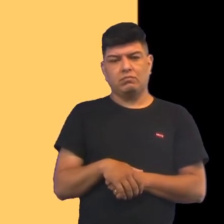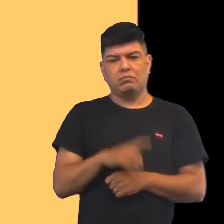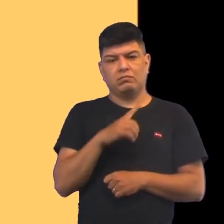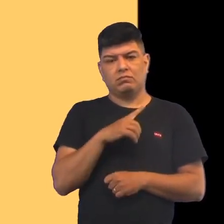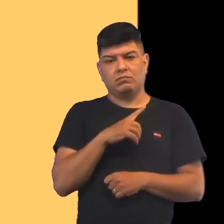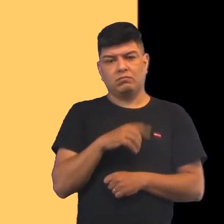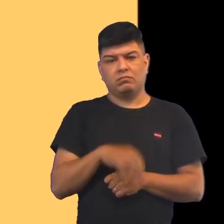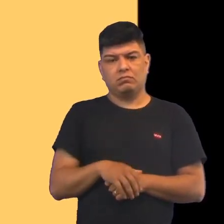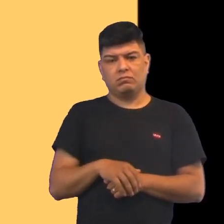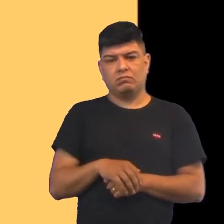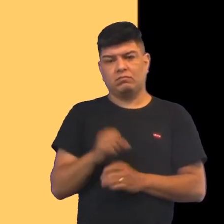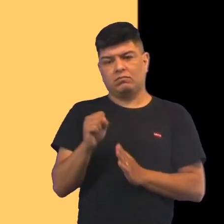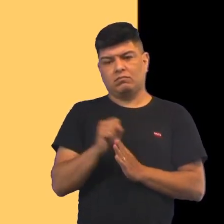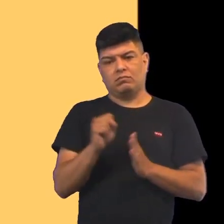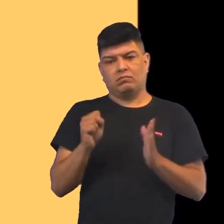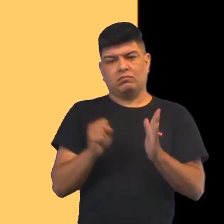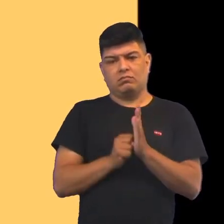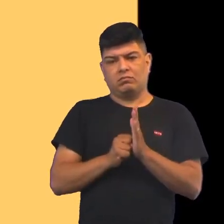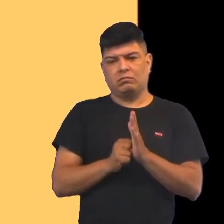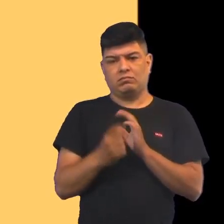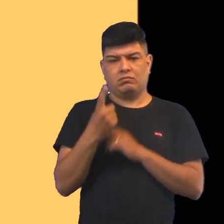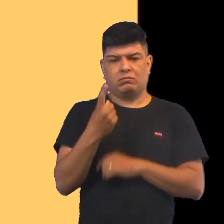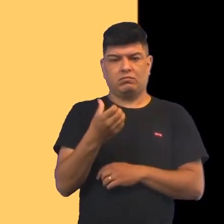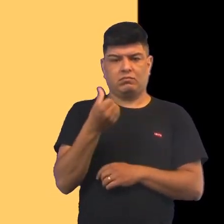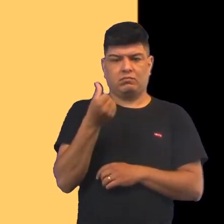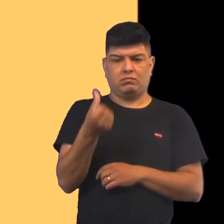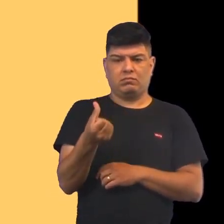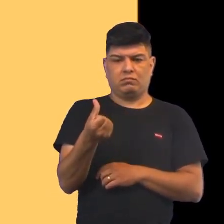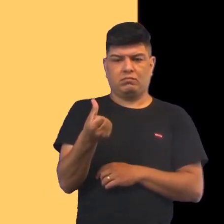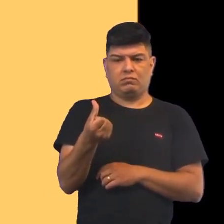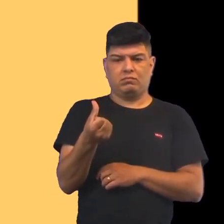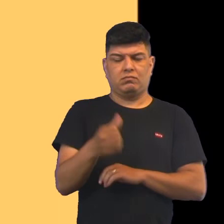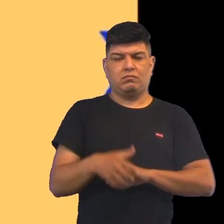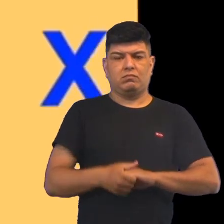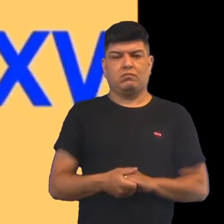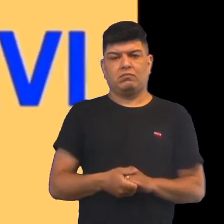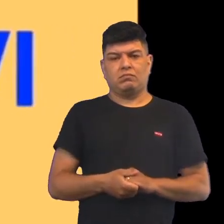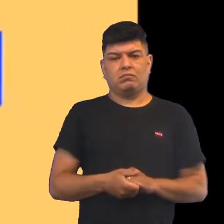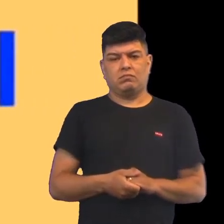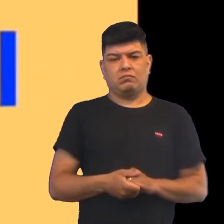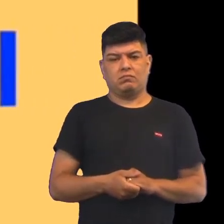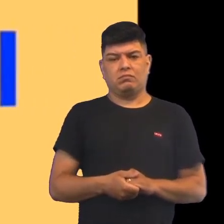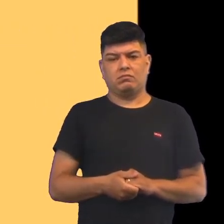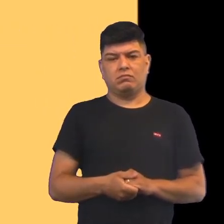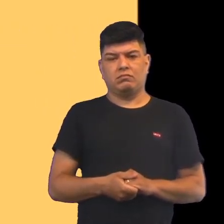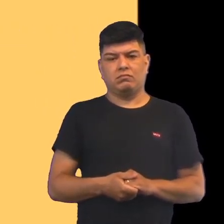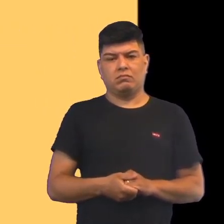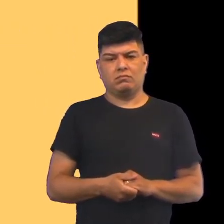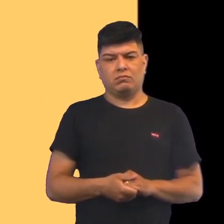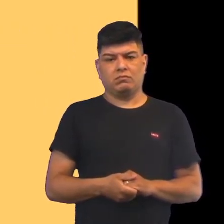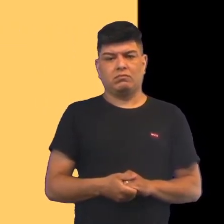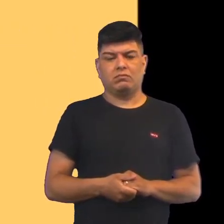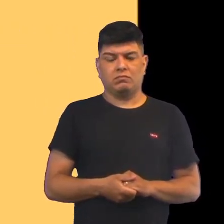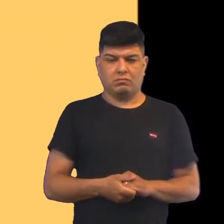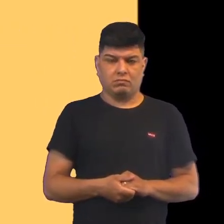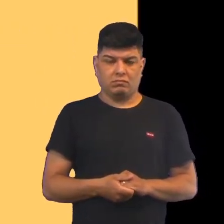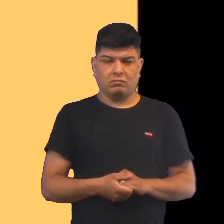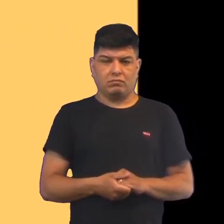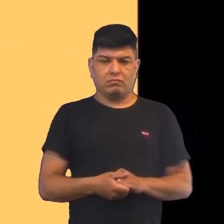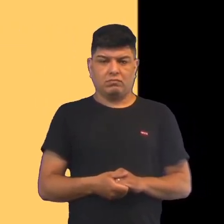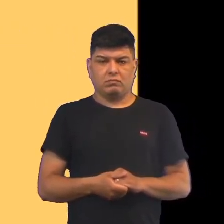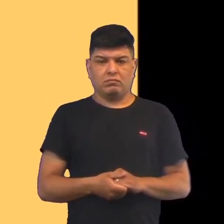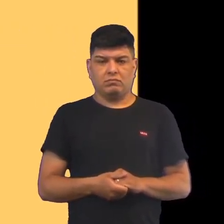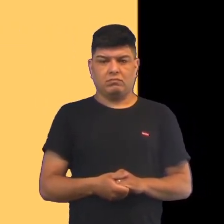o 16. Ano de 1600 pertence ao século 16. Ano